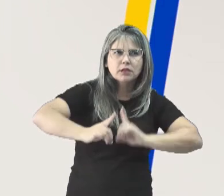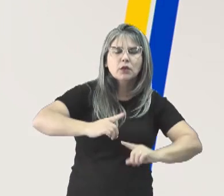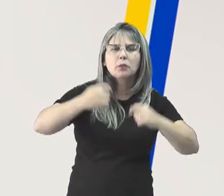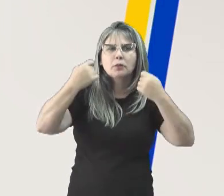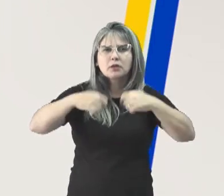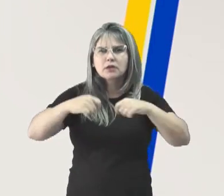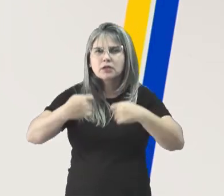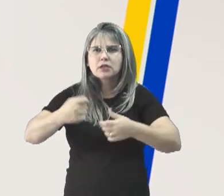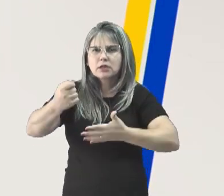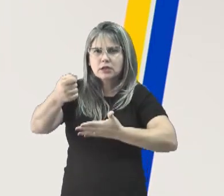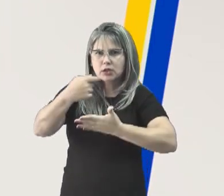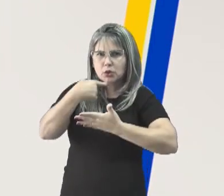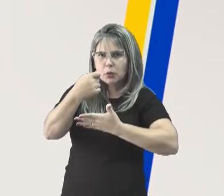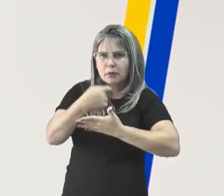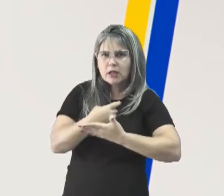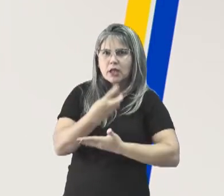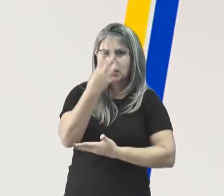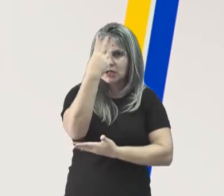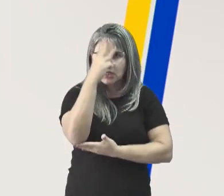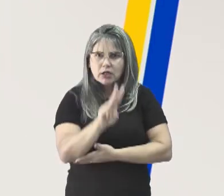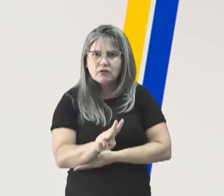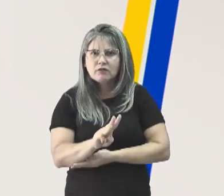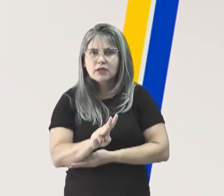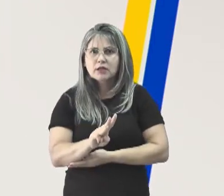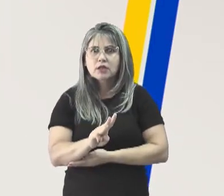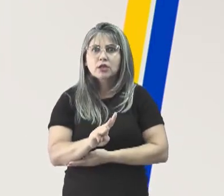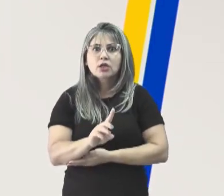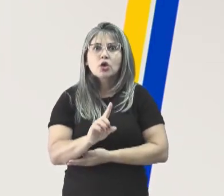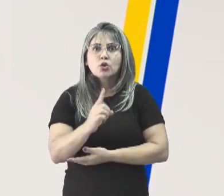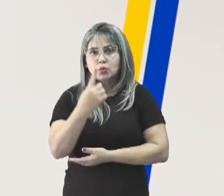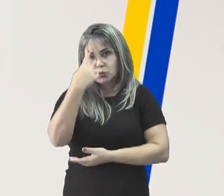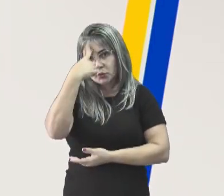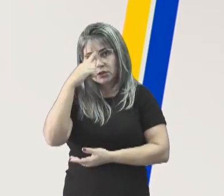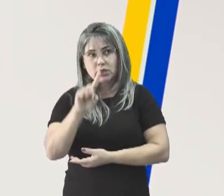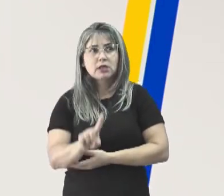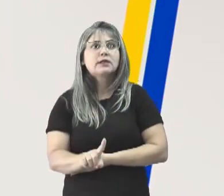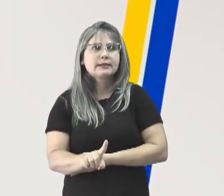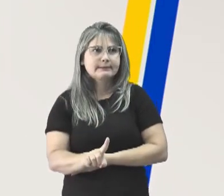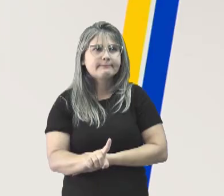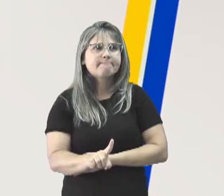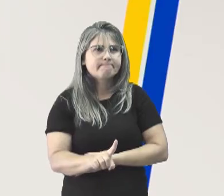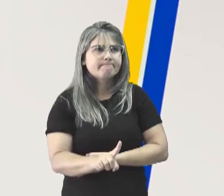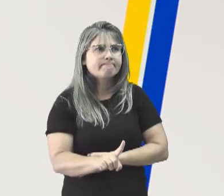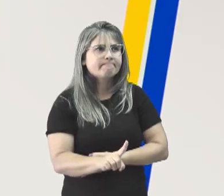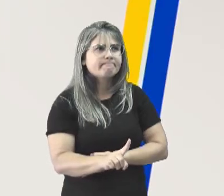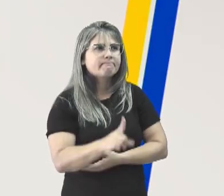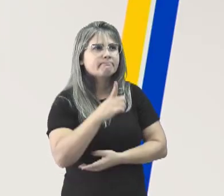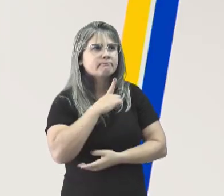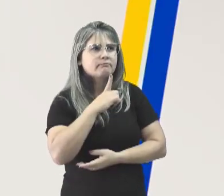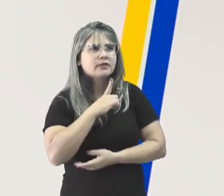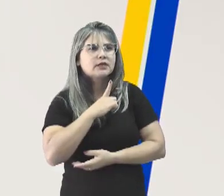paciente 3 vezes ao dia. Cada dose com 10 gotas.